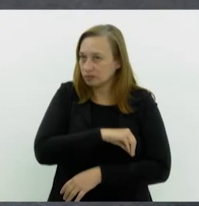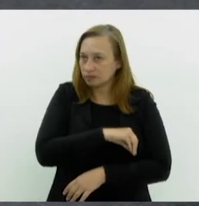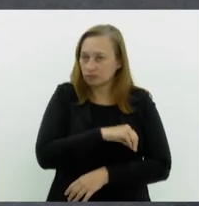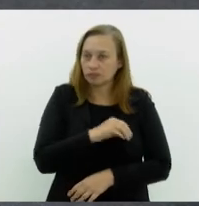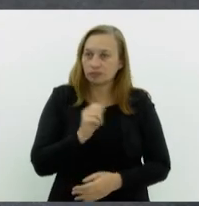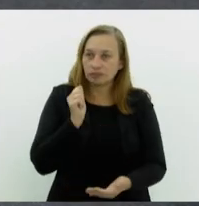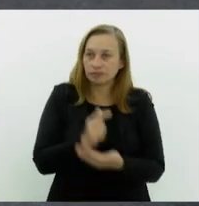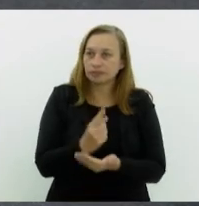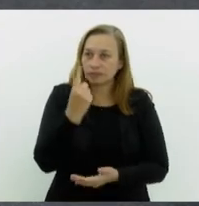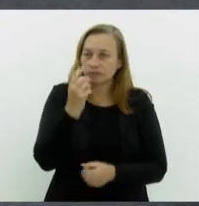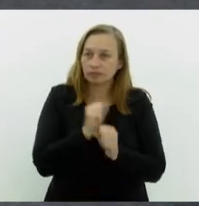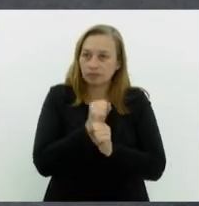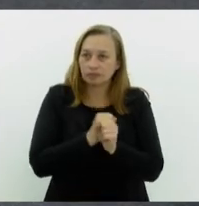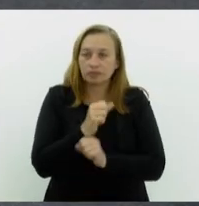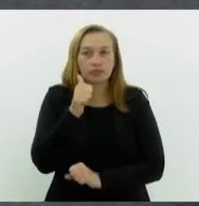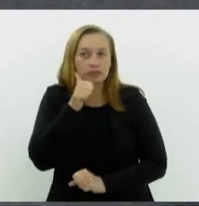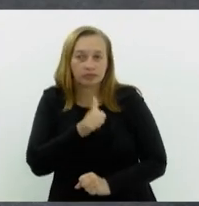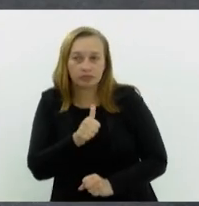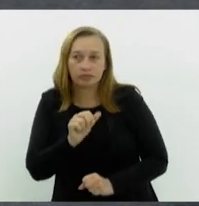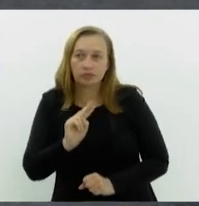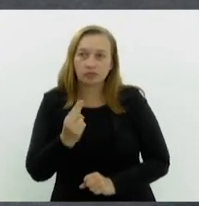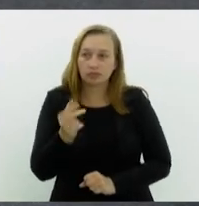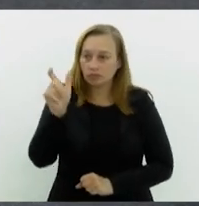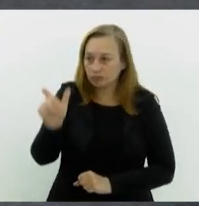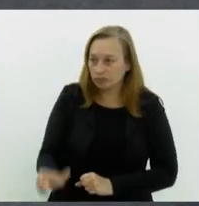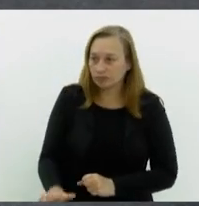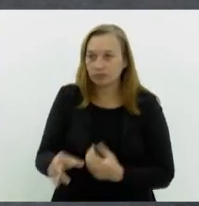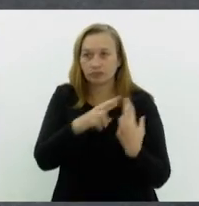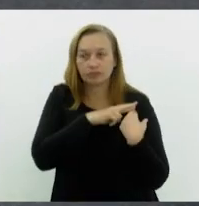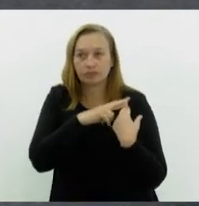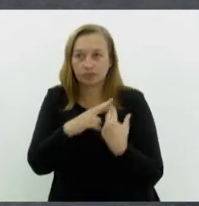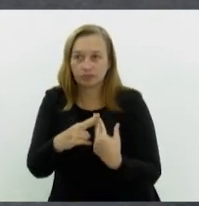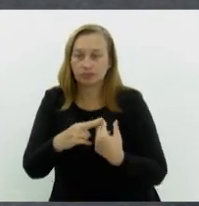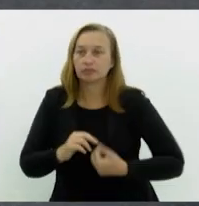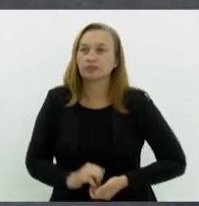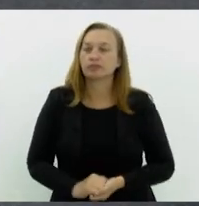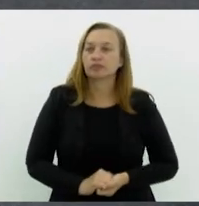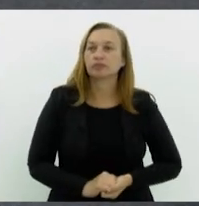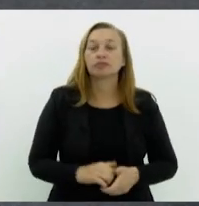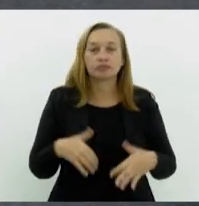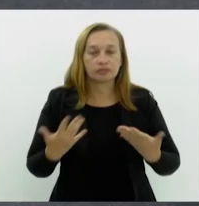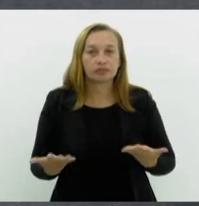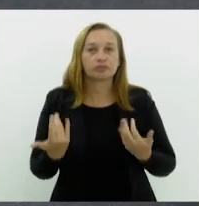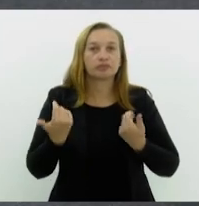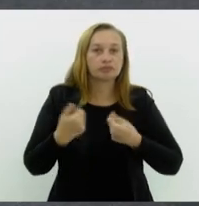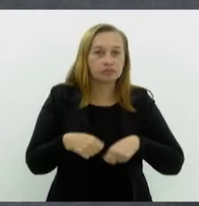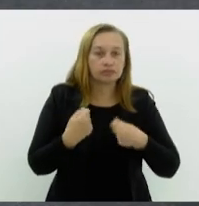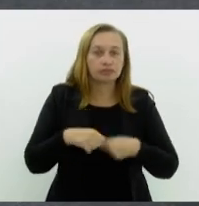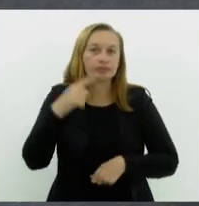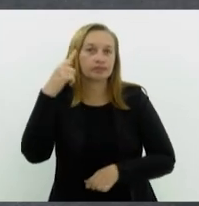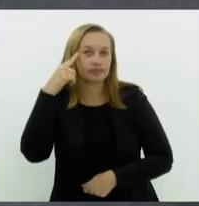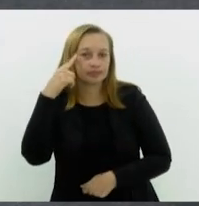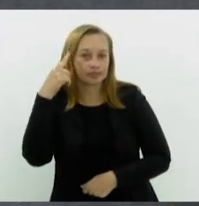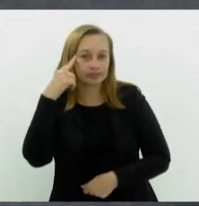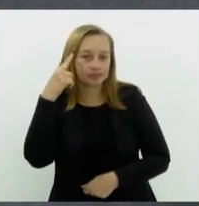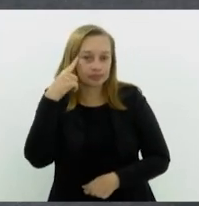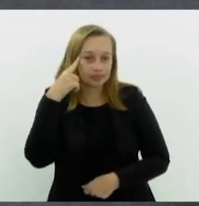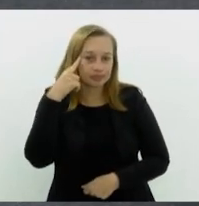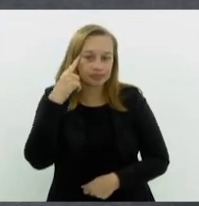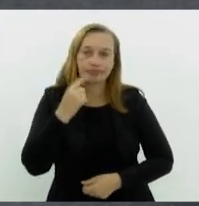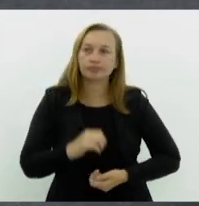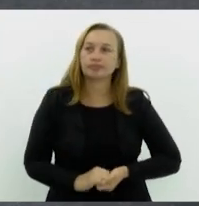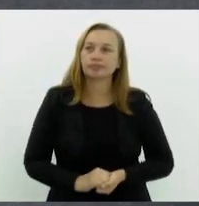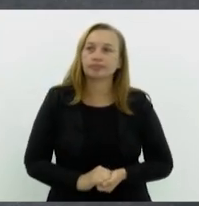de um ano para a mulher ou a pessoa responsável pela vítima. Então, a gente precisa pensar nessa